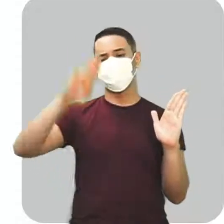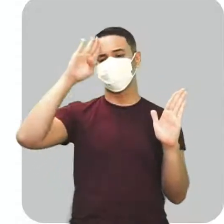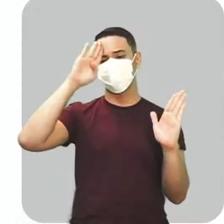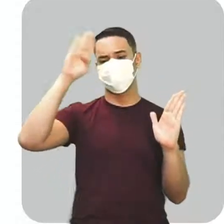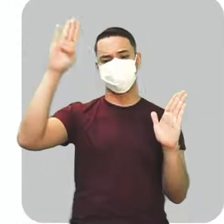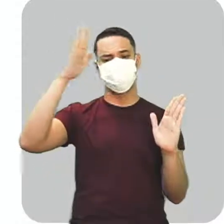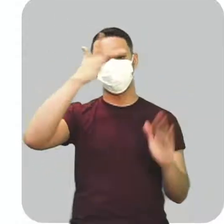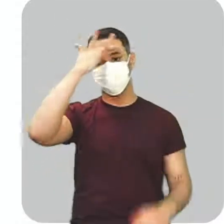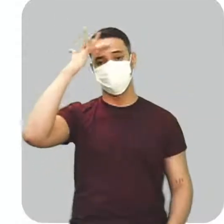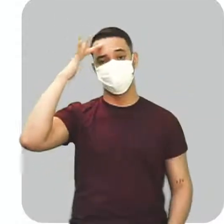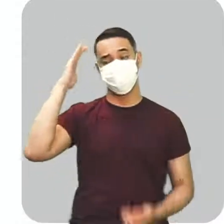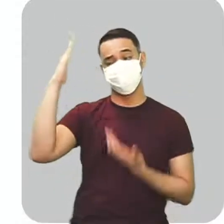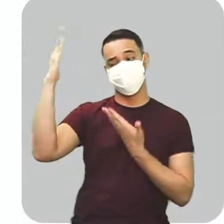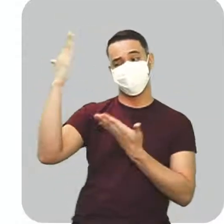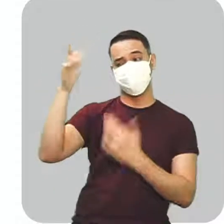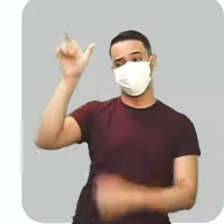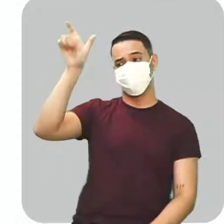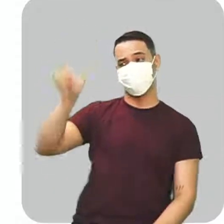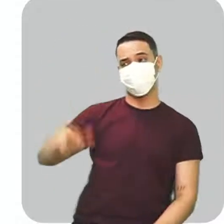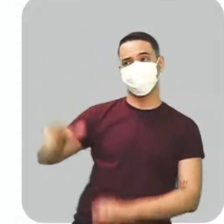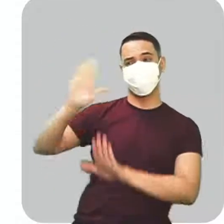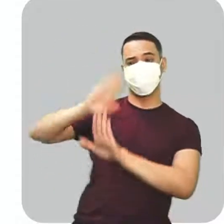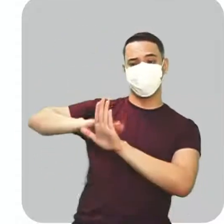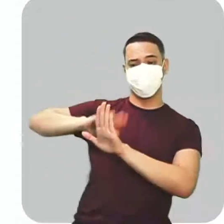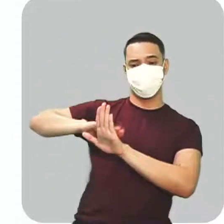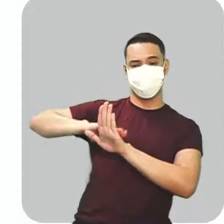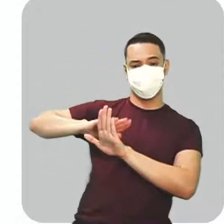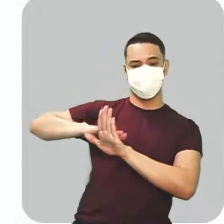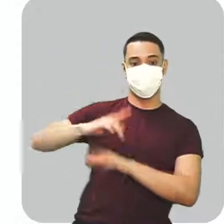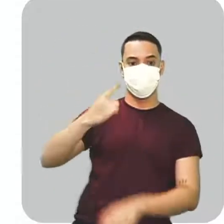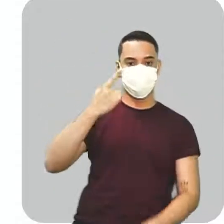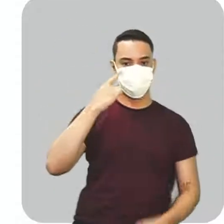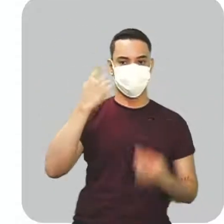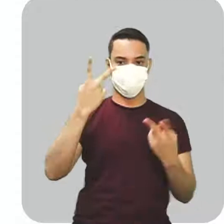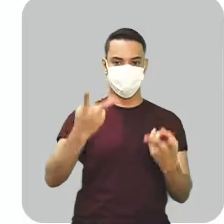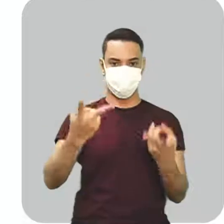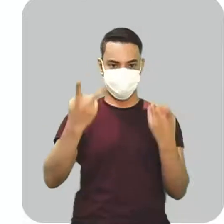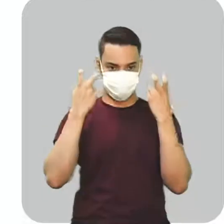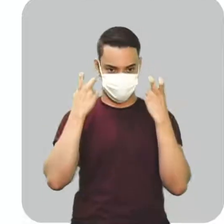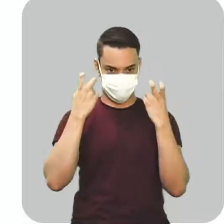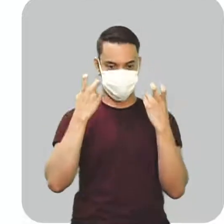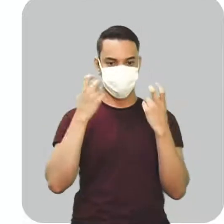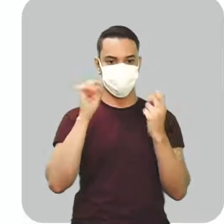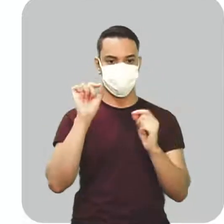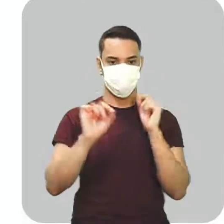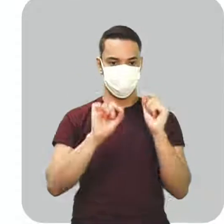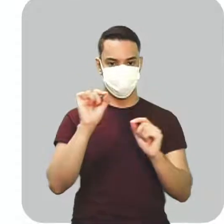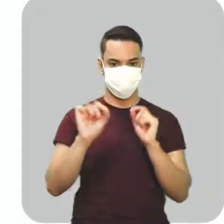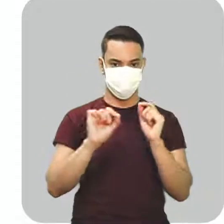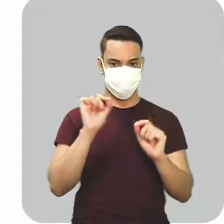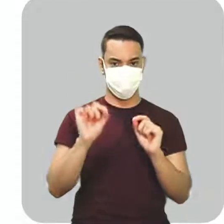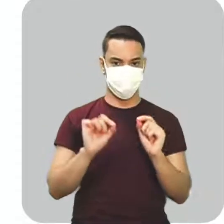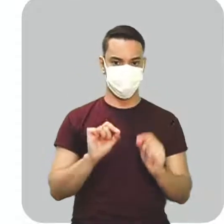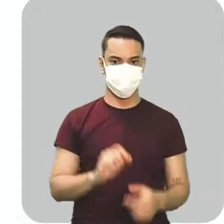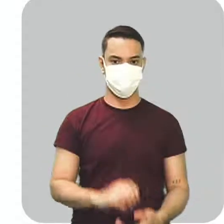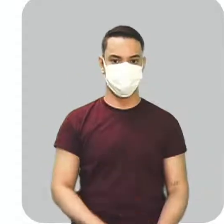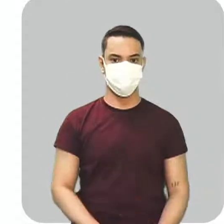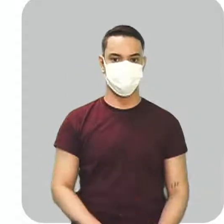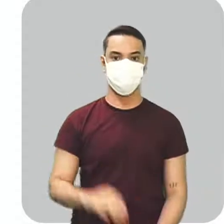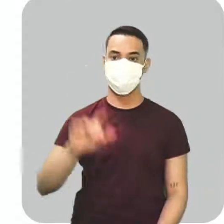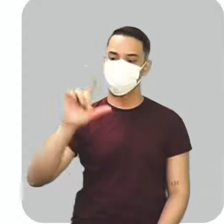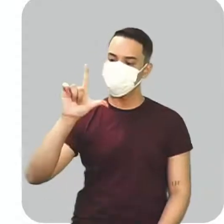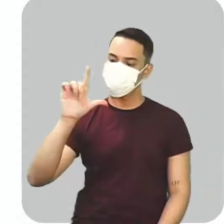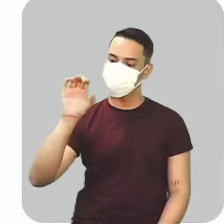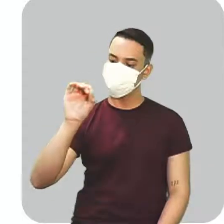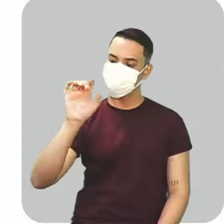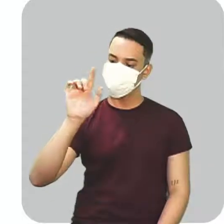principal suspeita. Vem que tá bem marcado, amados. Aqui tá bem marcado, aqui, ó, tá?